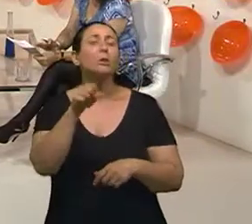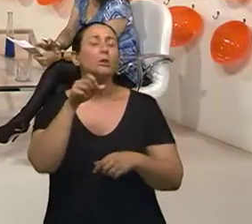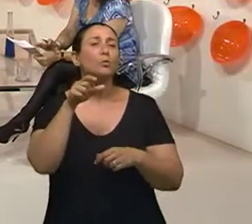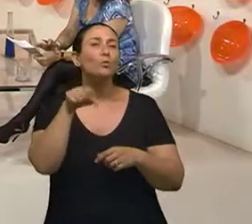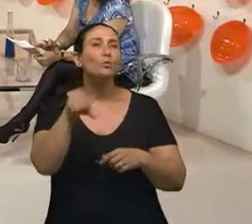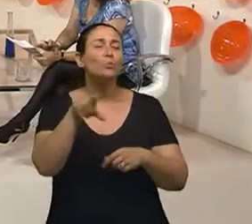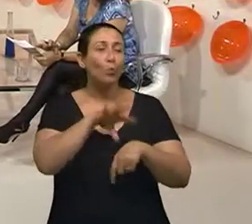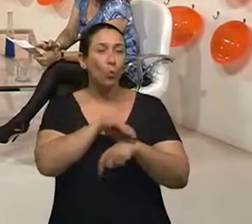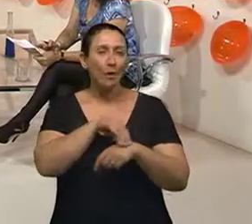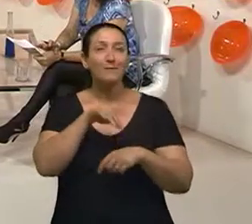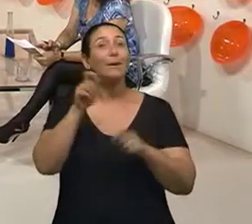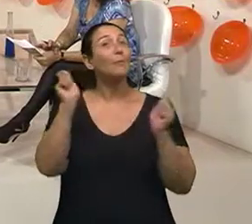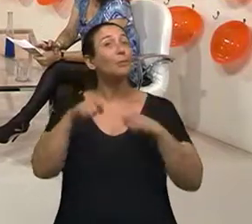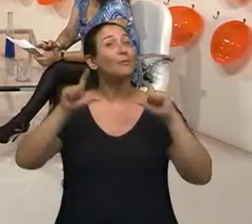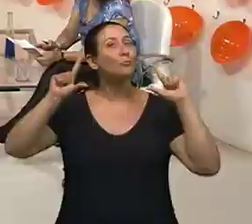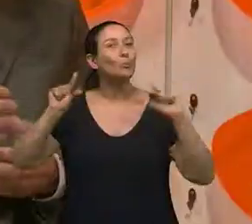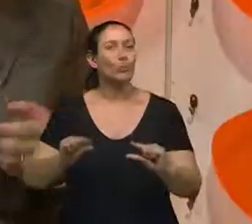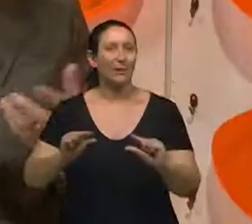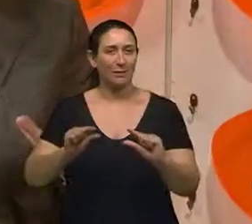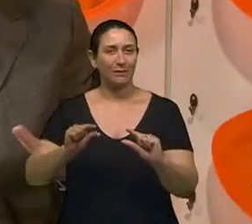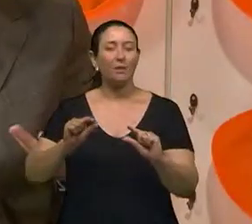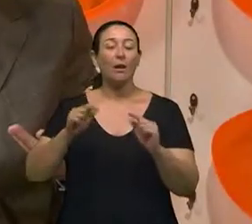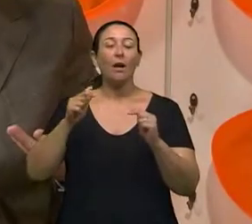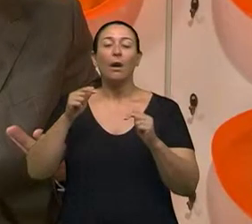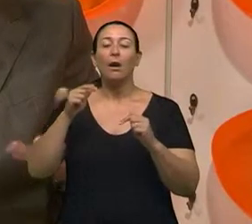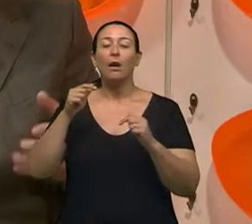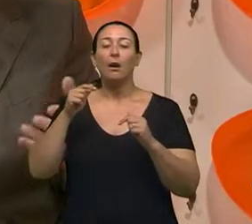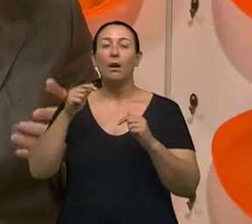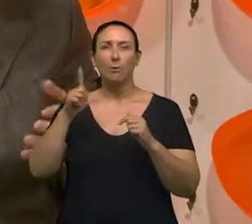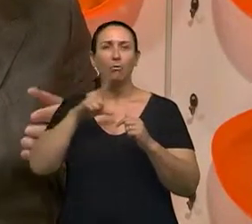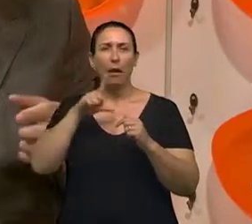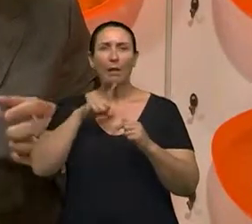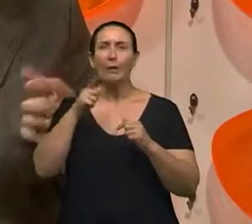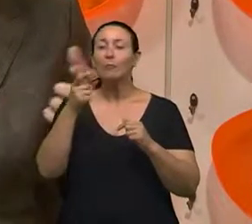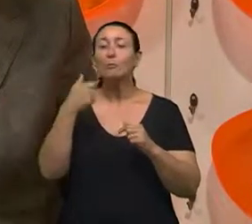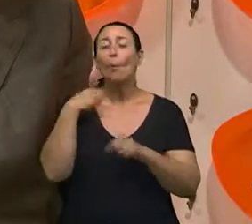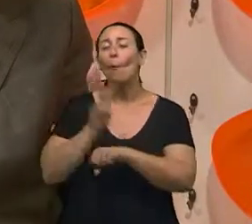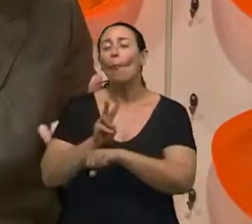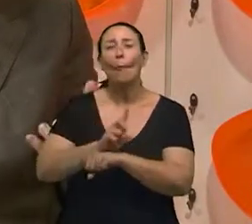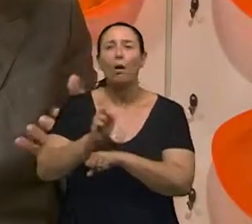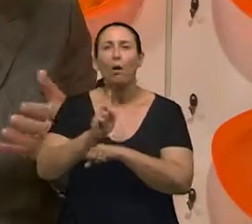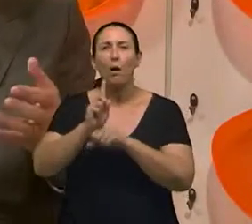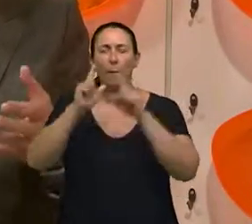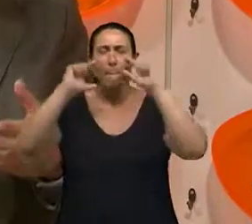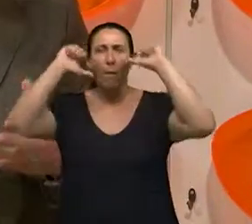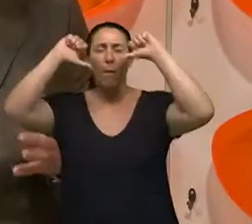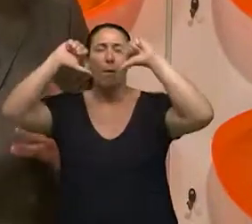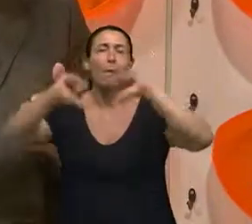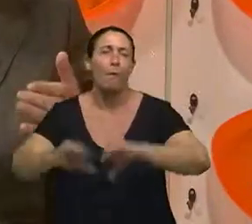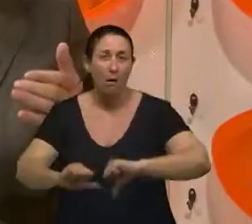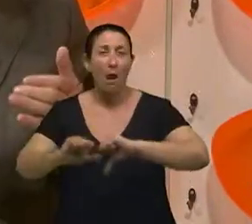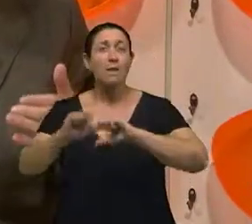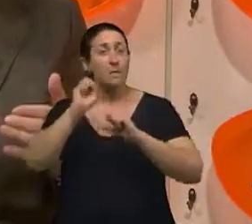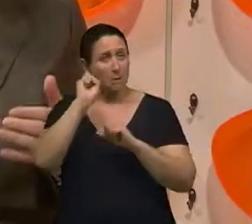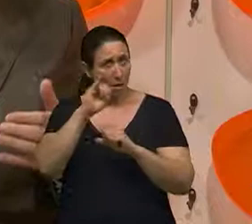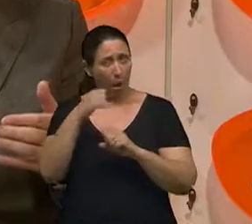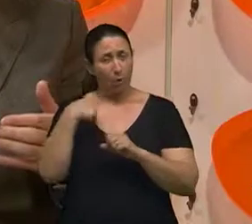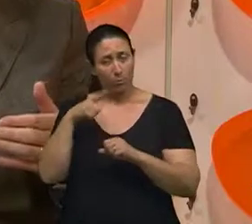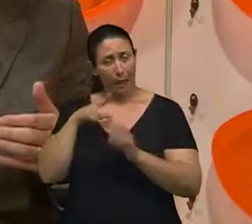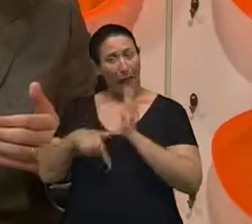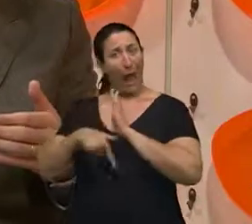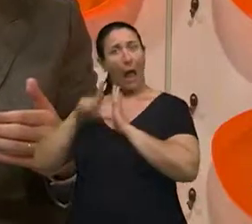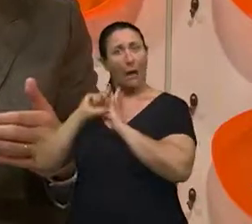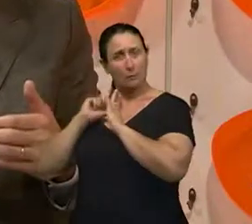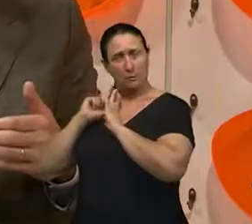consegue diminuir o avanço delas com medicação. Certo. Existem já complementos vitamínicos que se comprovou que eles retardam